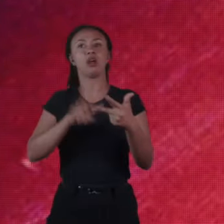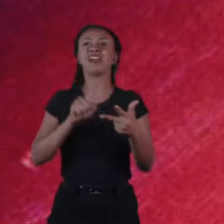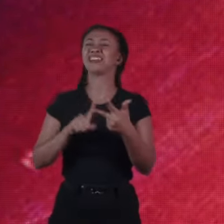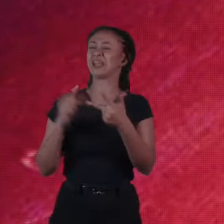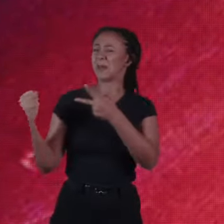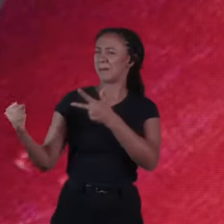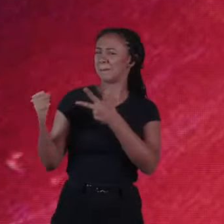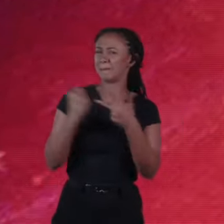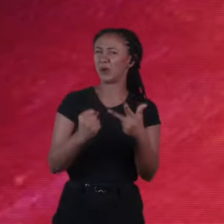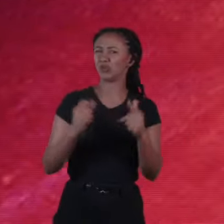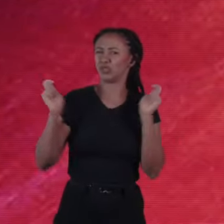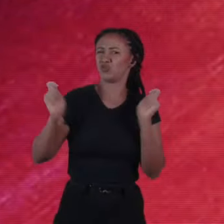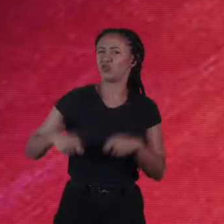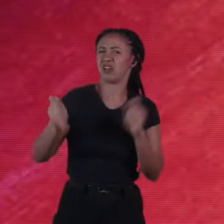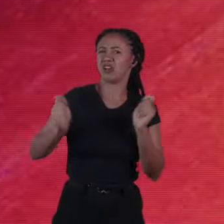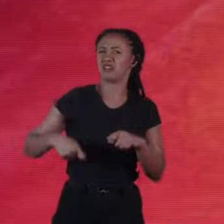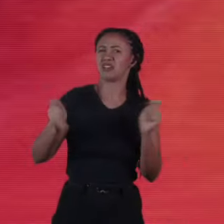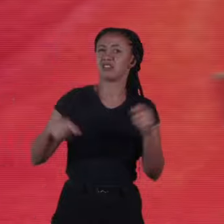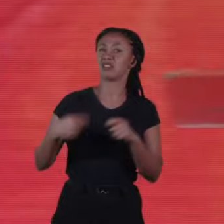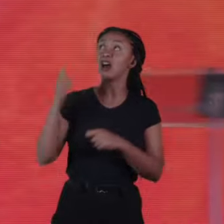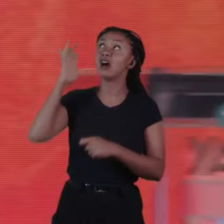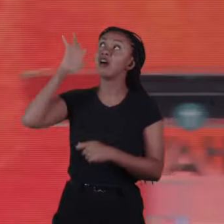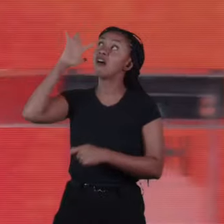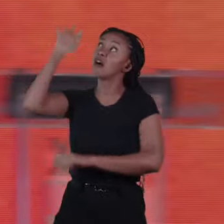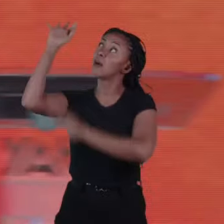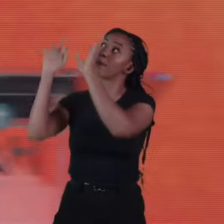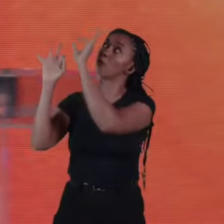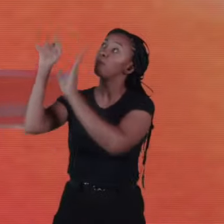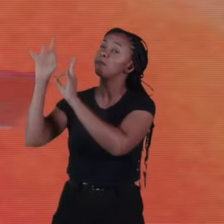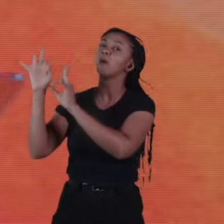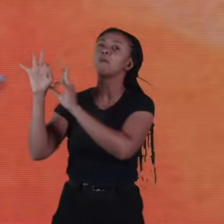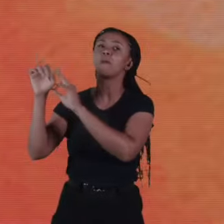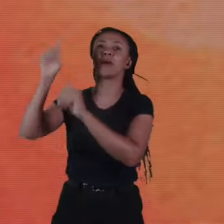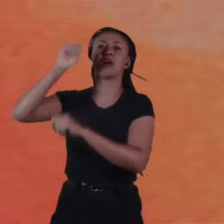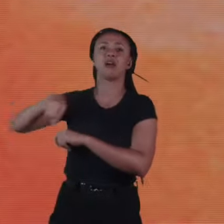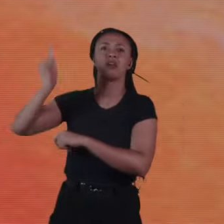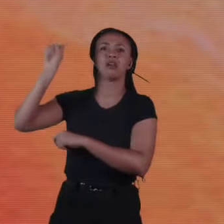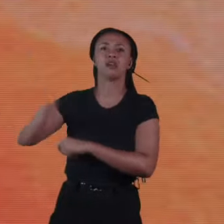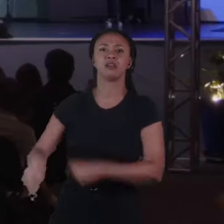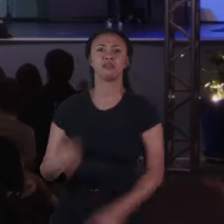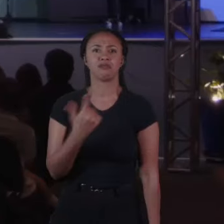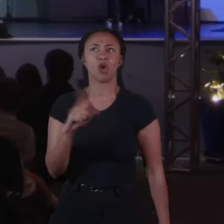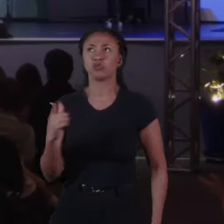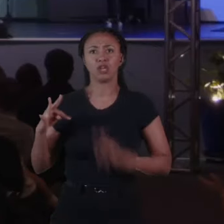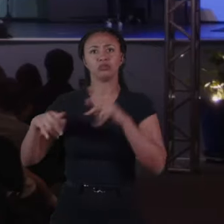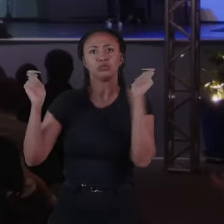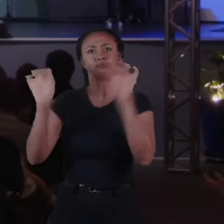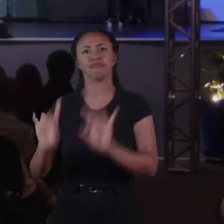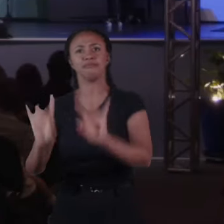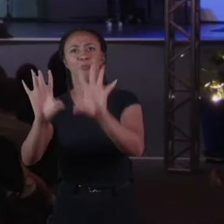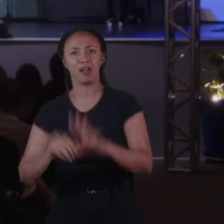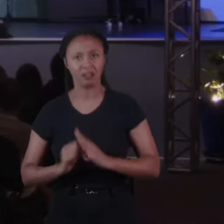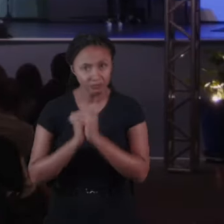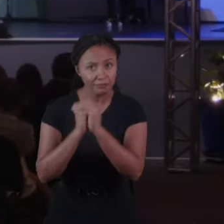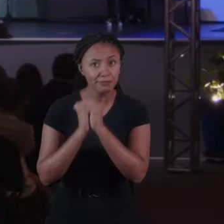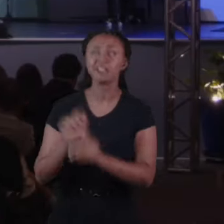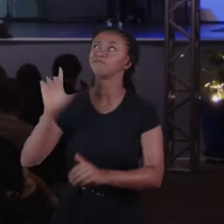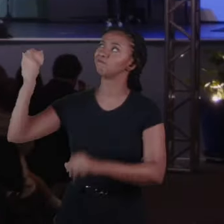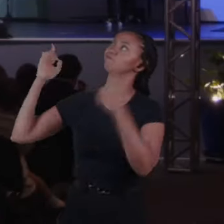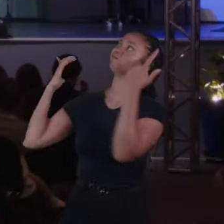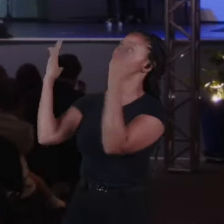E nenhum dos teus planos pode ser frustrado. Amém? Glória a Deus.